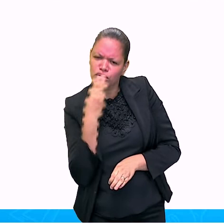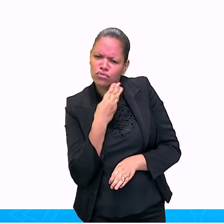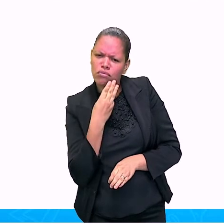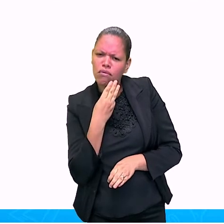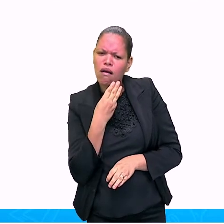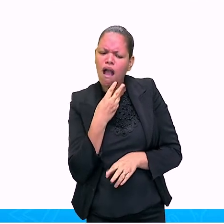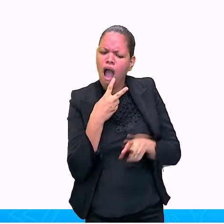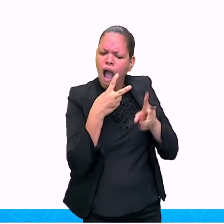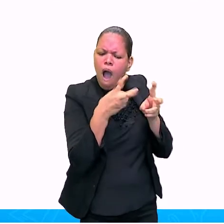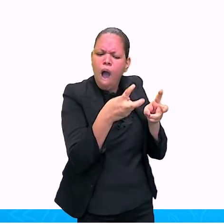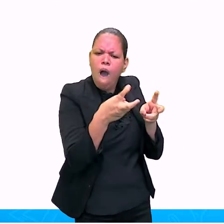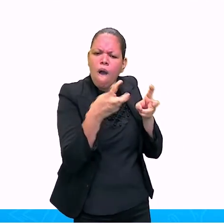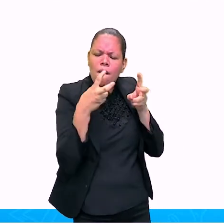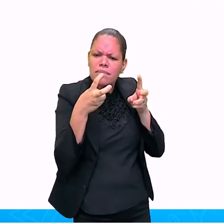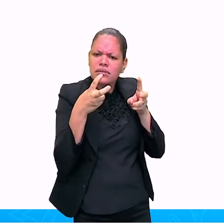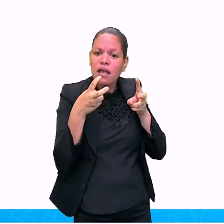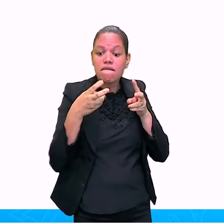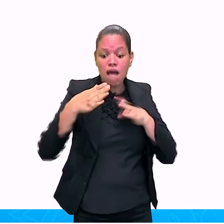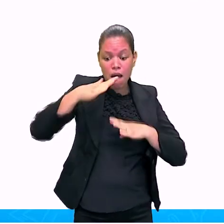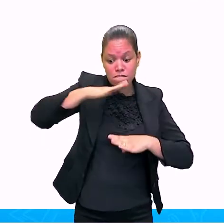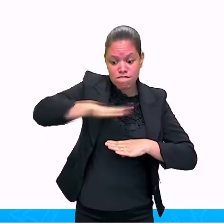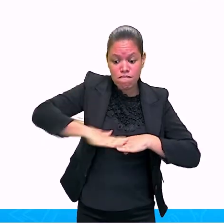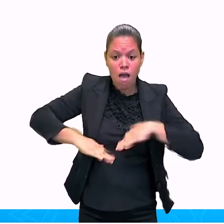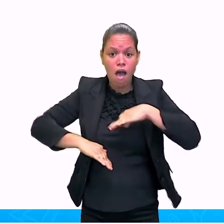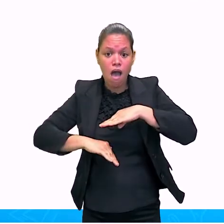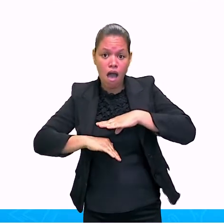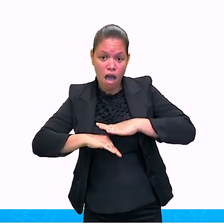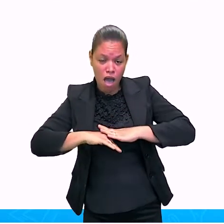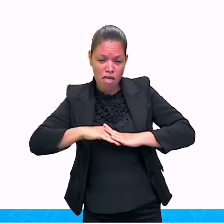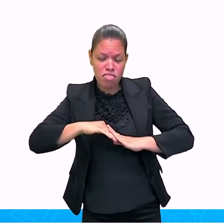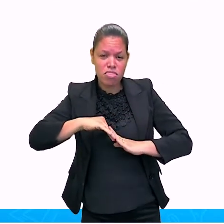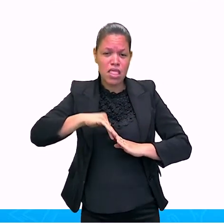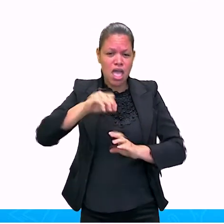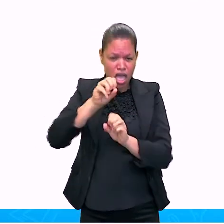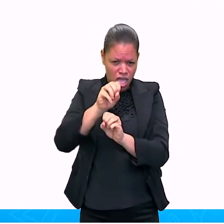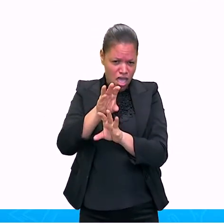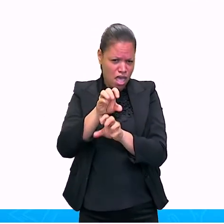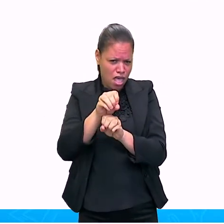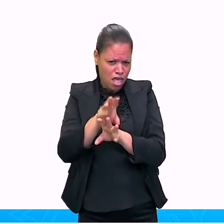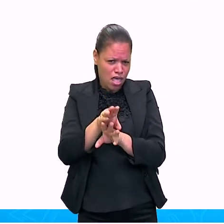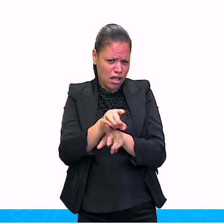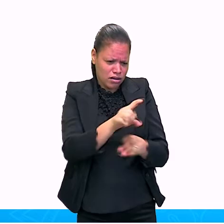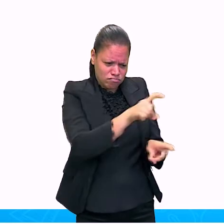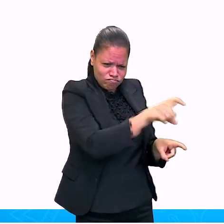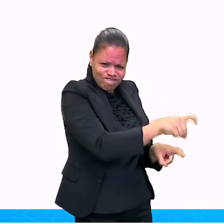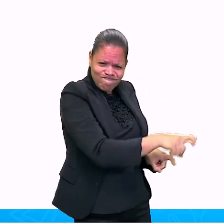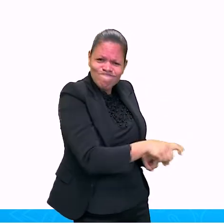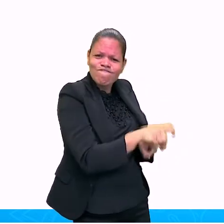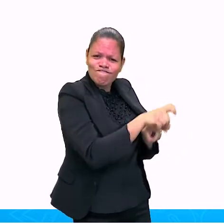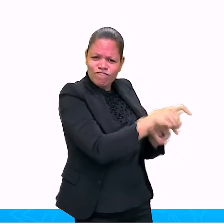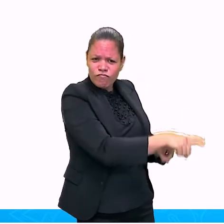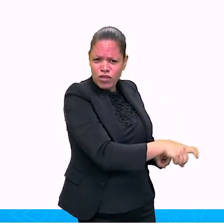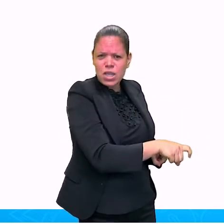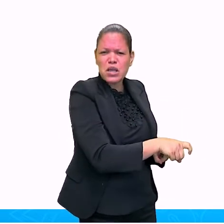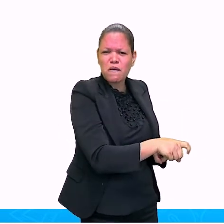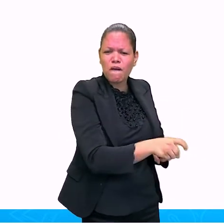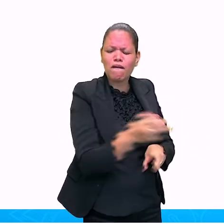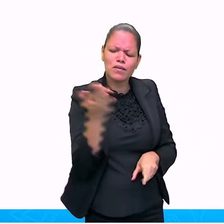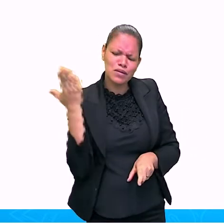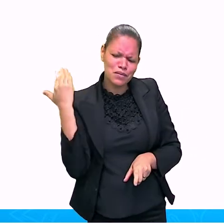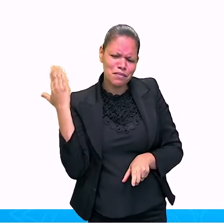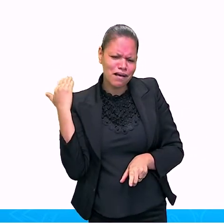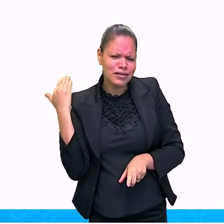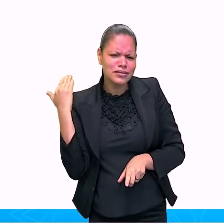observar essa técnica agrícola diferentemente quando os escravos trabalhavam, que era tudo manual. Então os italianos vêm com